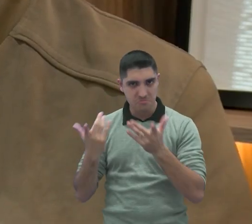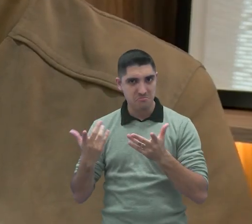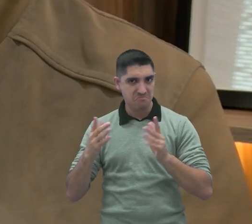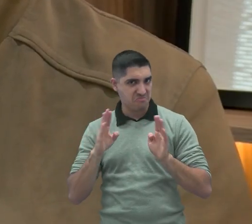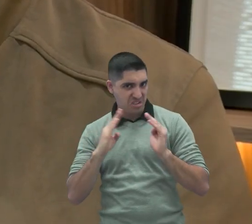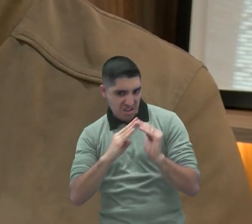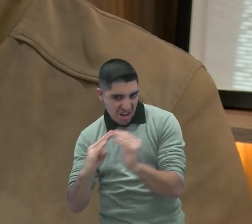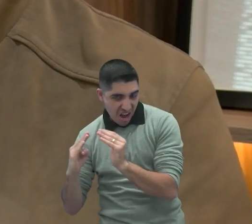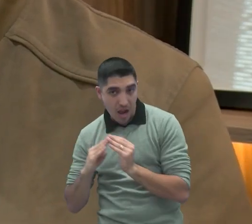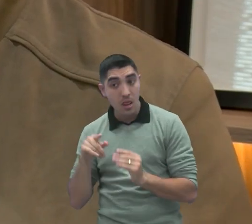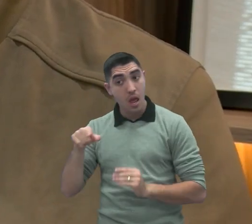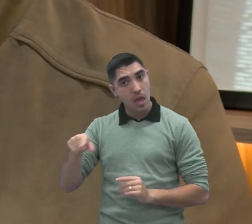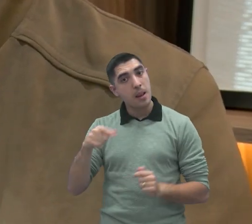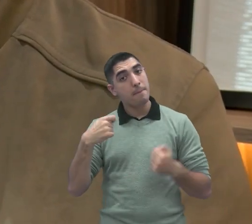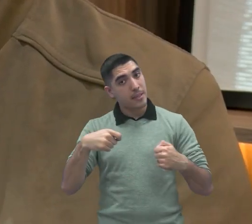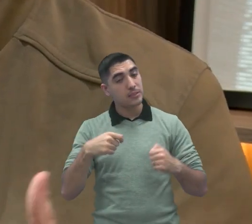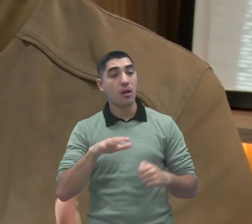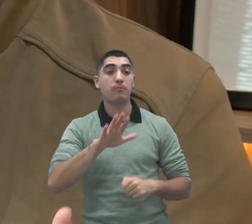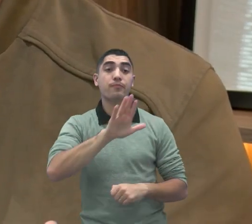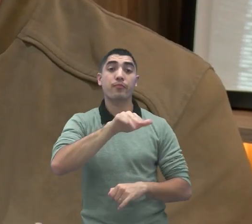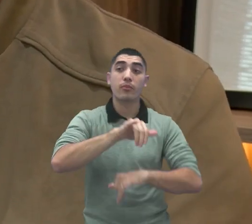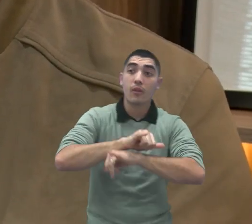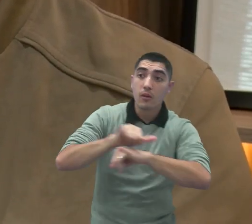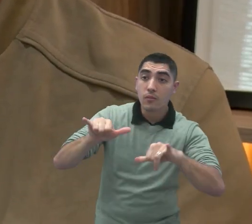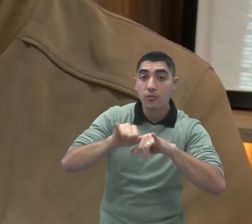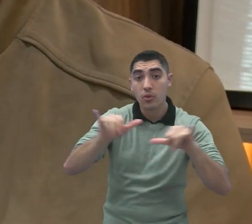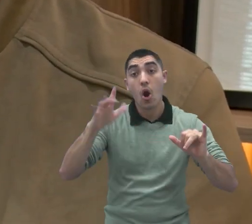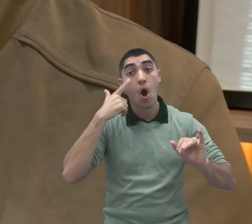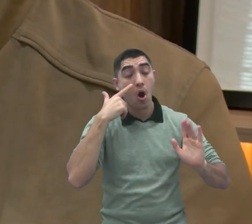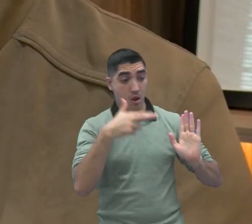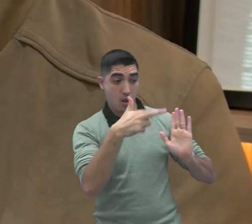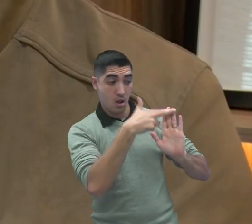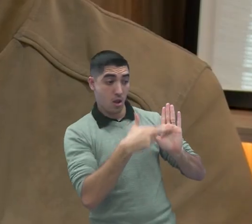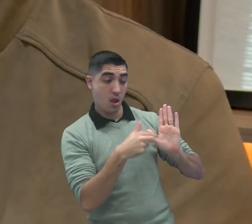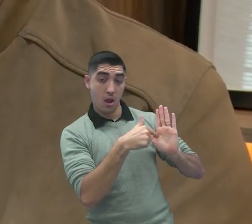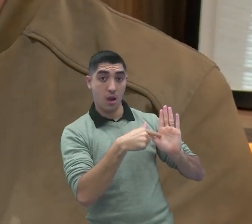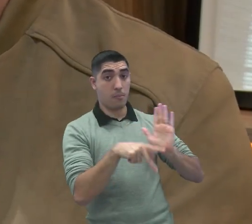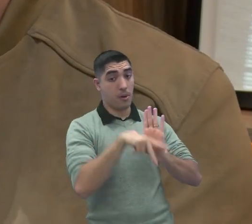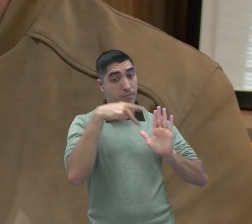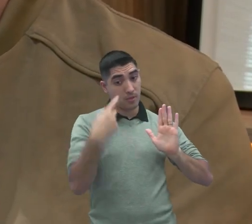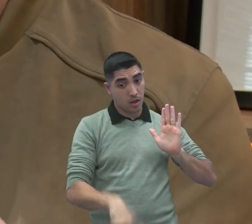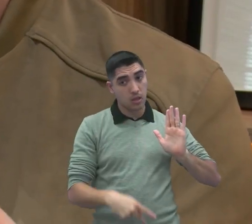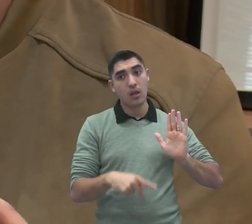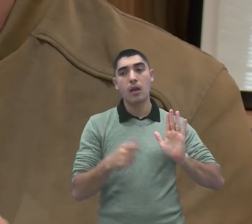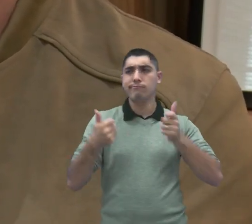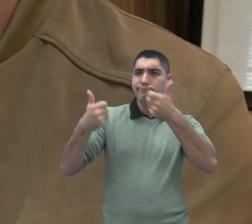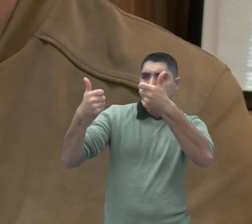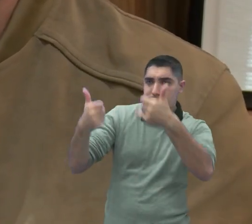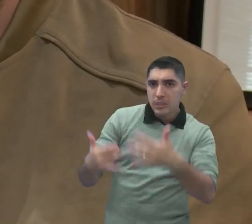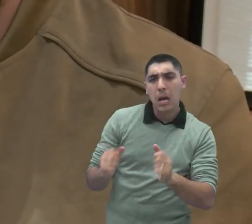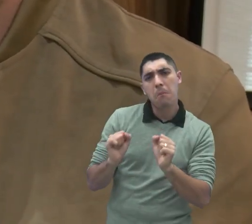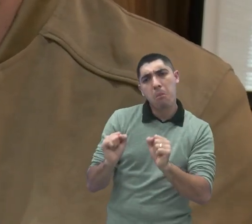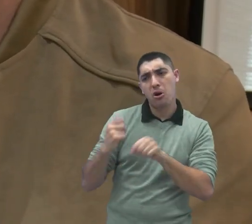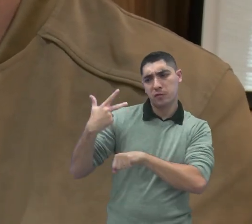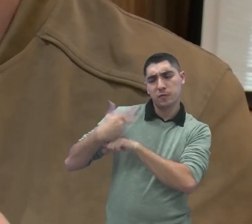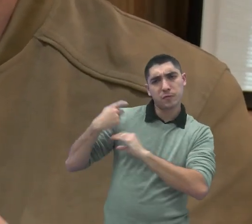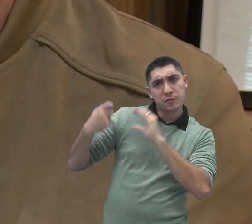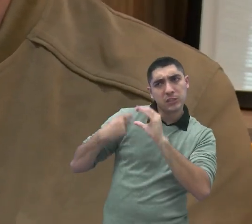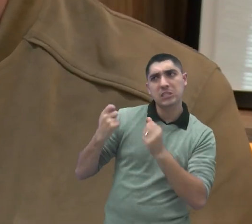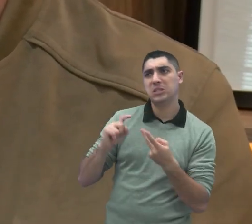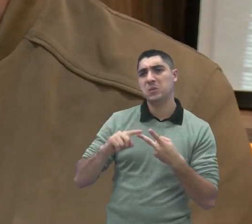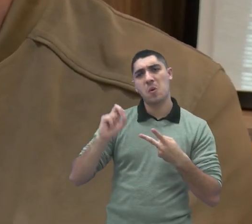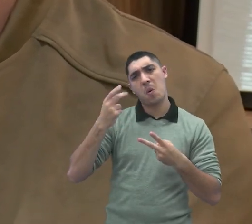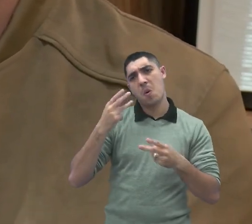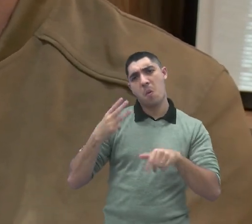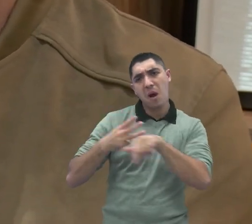pegar o regimento interno, a convenção e explicar para os moradores. Como que ele vai explicar? Pode ser por intermédio de vídeos, quando vai no grupo de